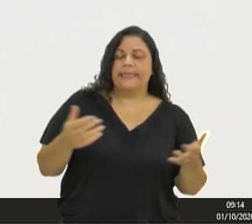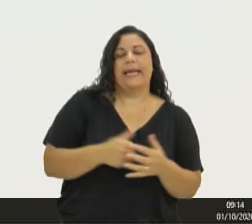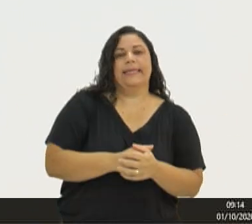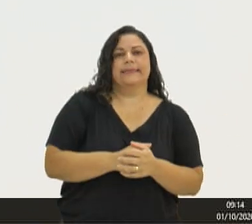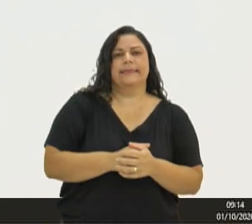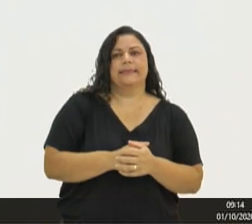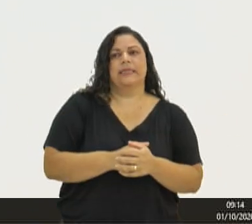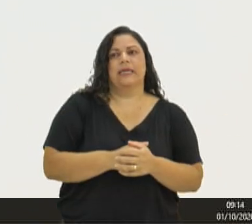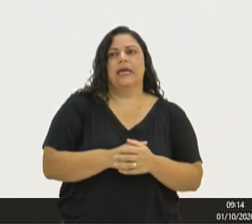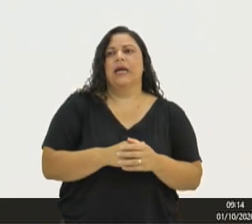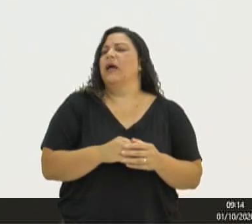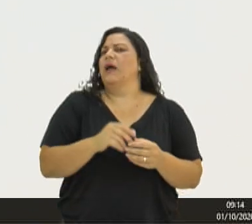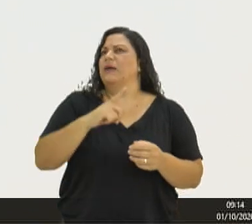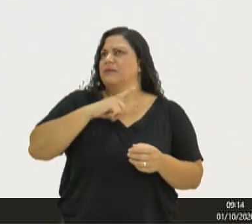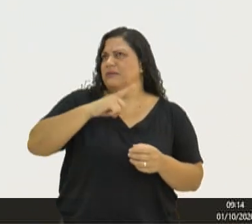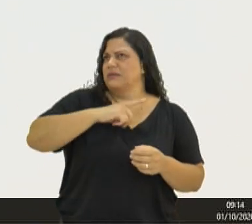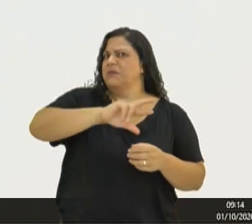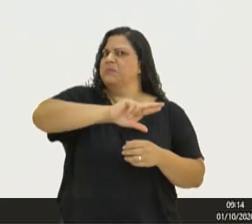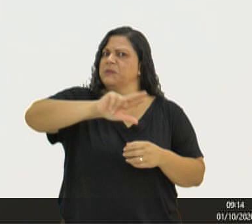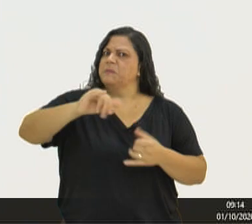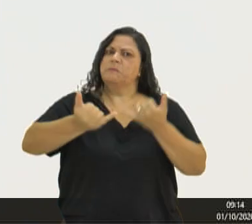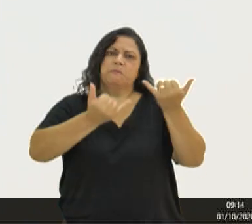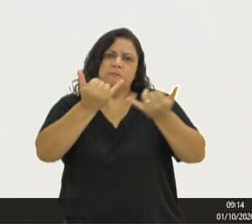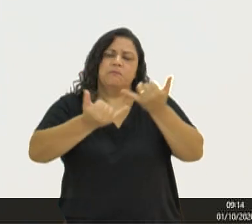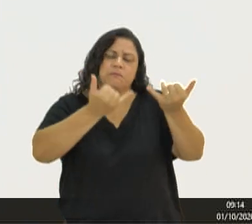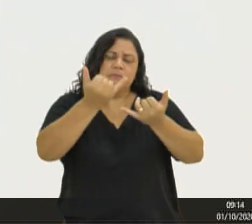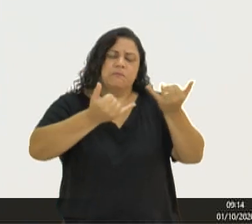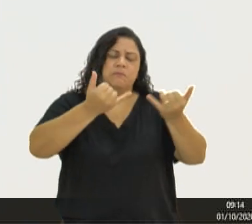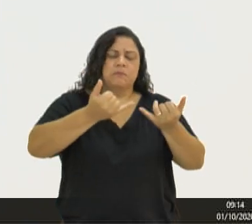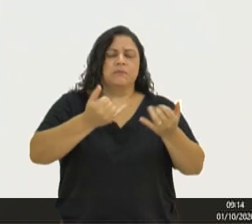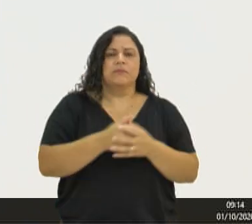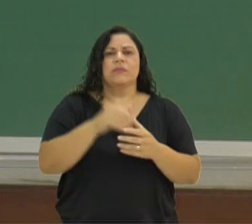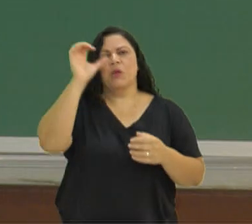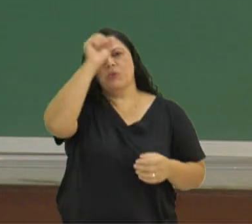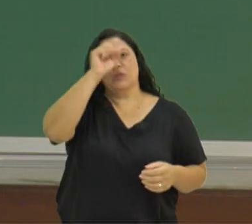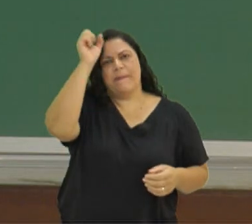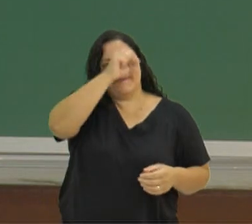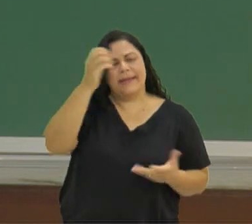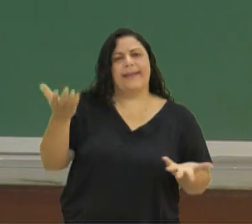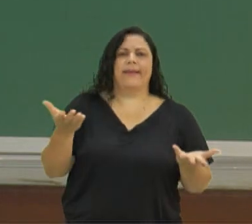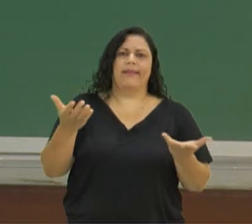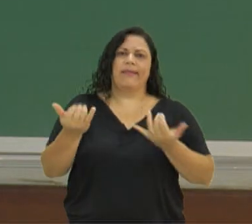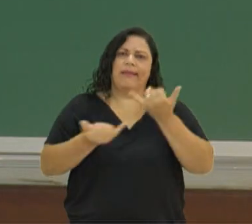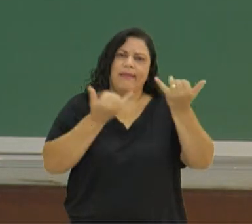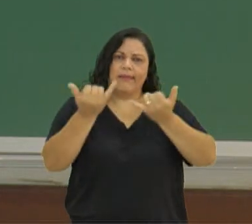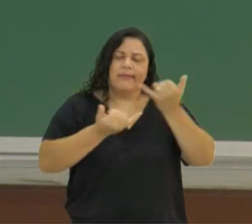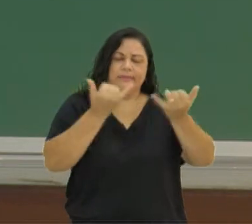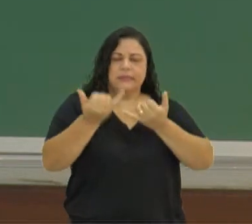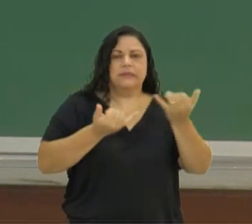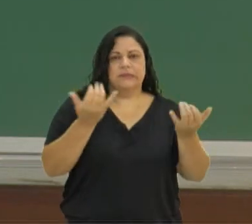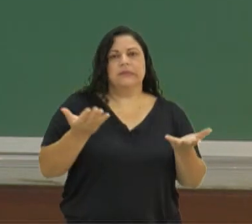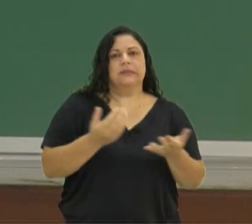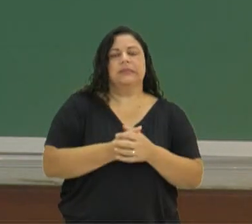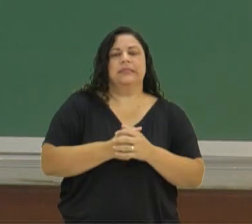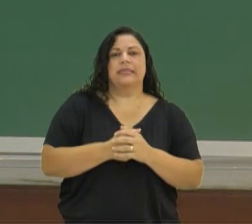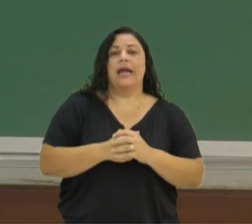vários recursos que a gente pode brincar nele. A gente pode aprender, a gente pode jogar de maneira online com outras pessoas do mundo todo.